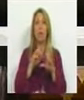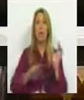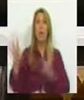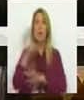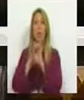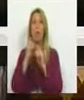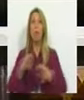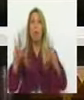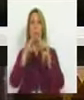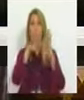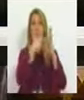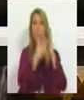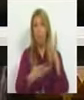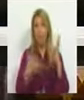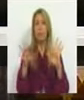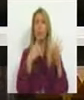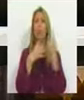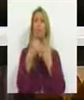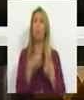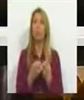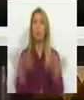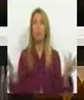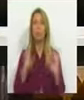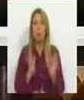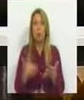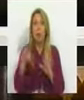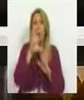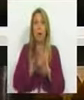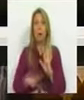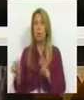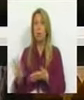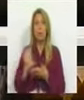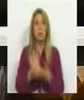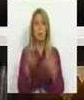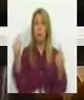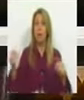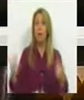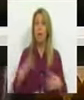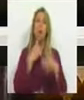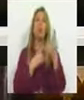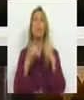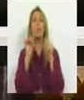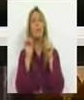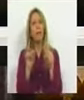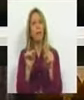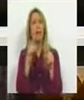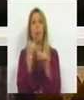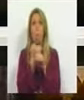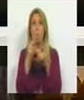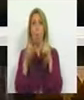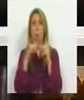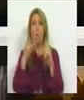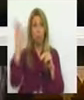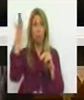Sr. Ministro, coloco-lhe as seguintes perguntas. Visto estarem reunidas as condições de financiamento, pergunta-se se esta é considerada uma obra prioritária